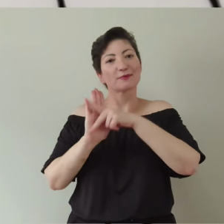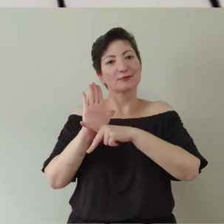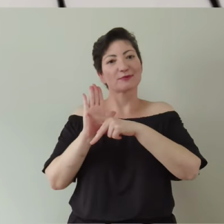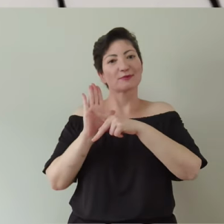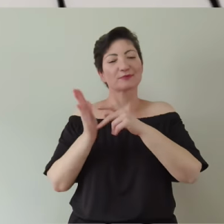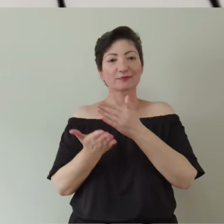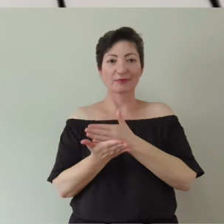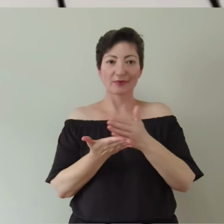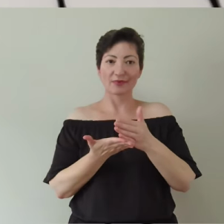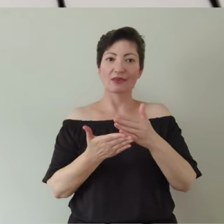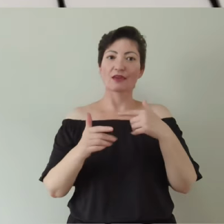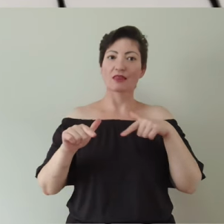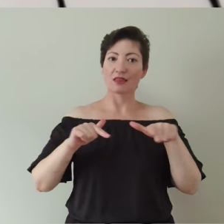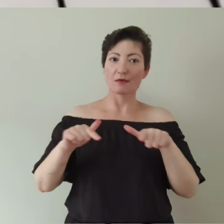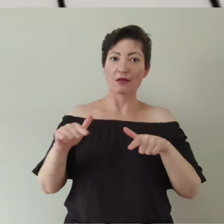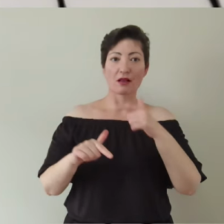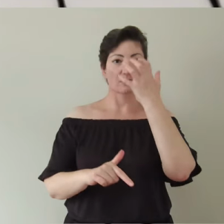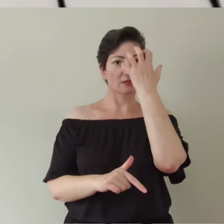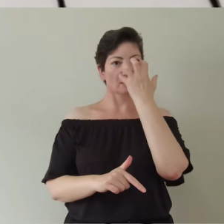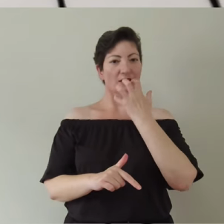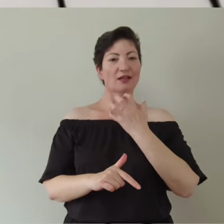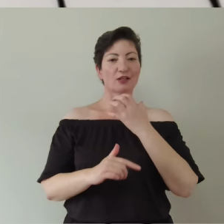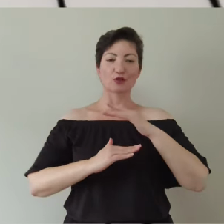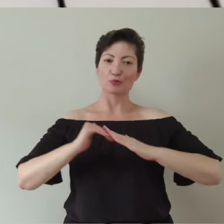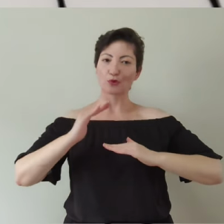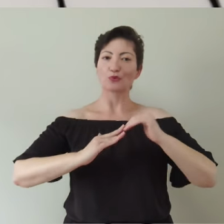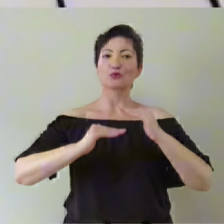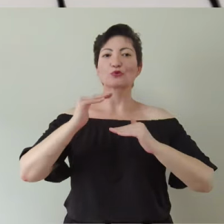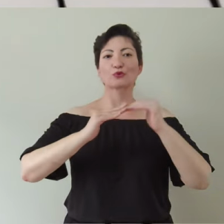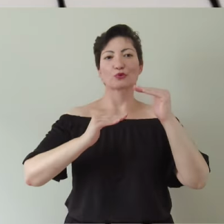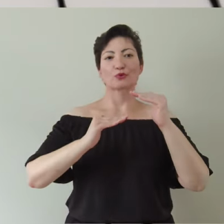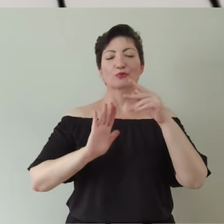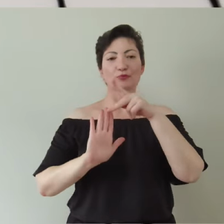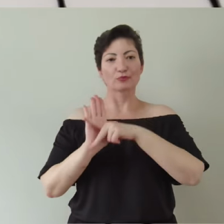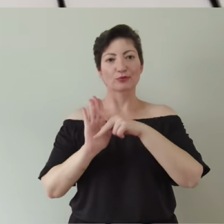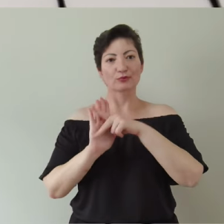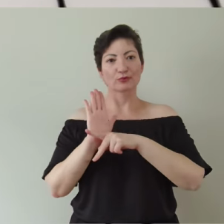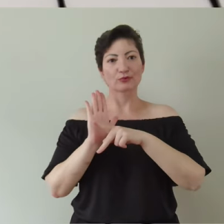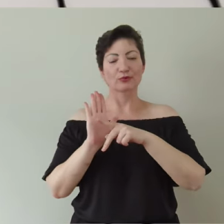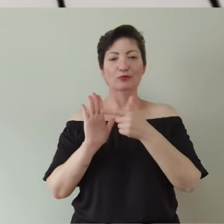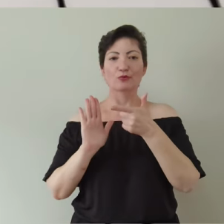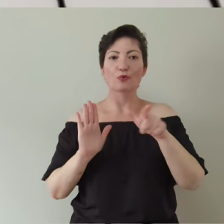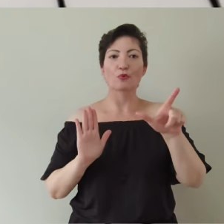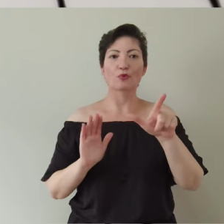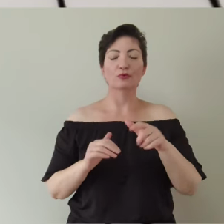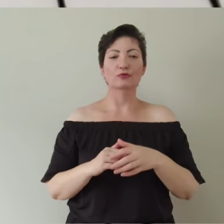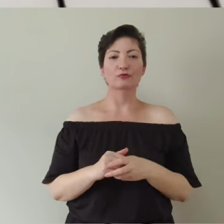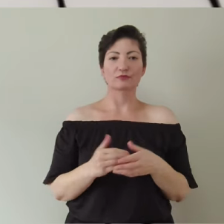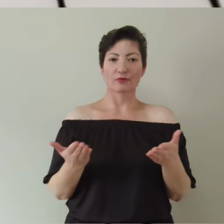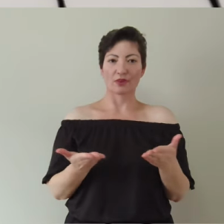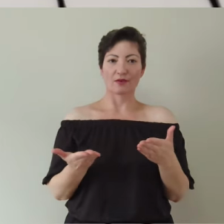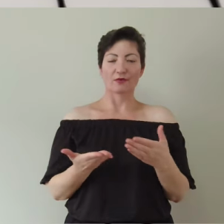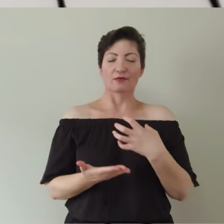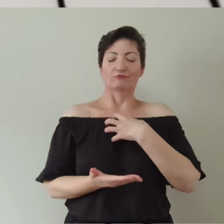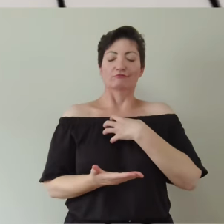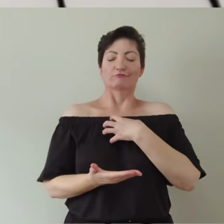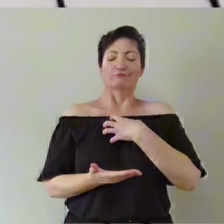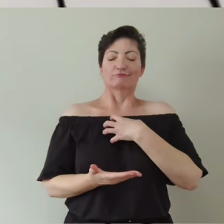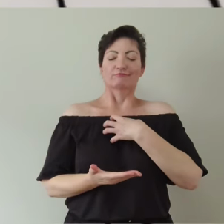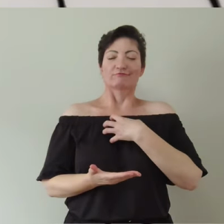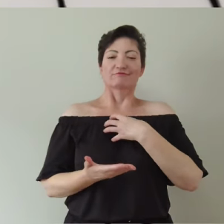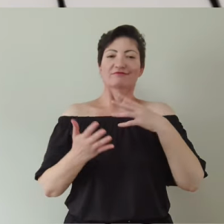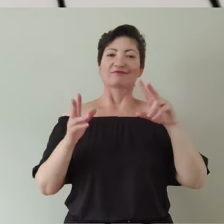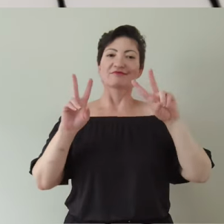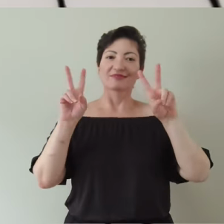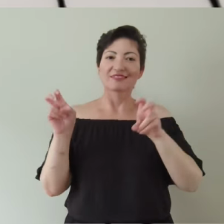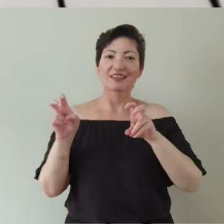que começaram a trabalhar seriamente mesmo, né, de um projeto partir para outro, e agora tendo bastante peças já